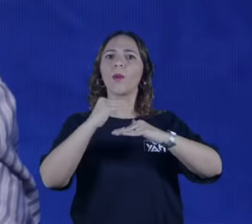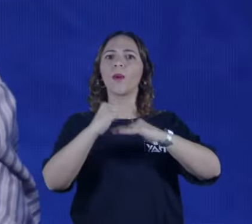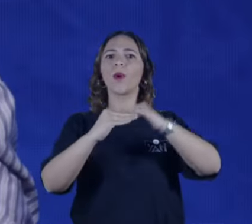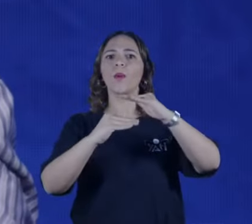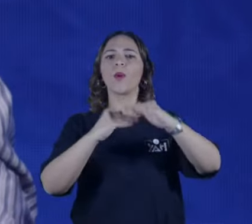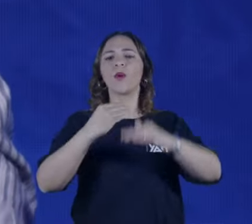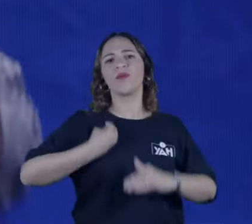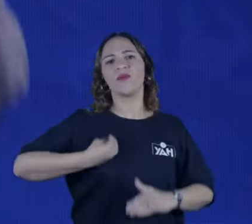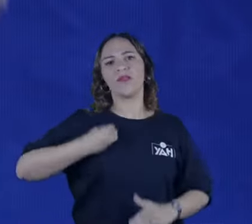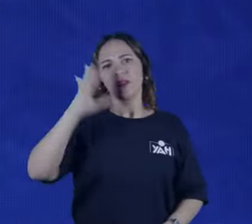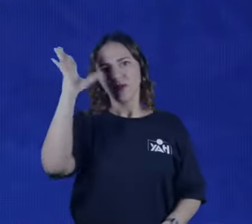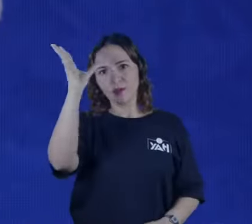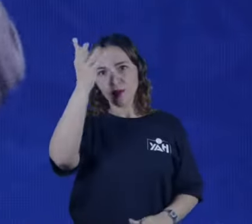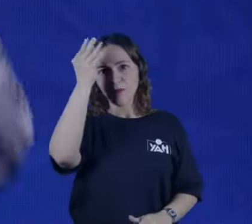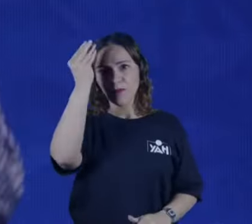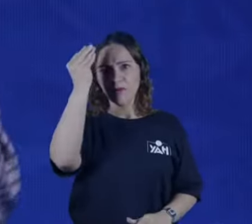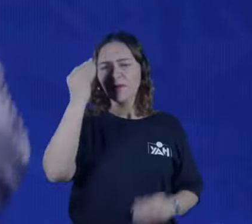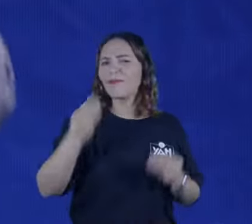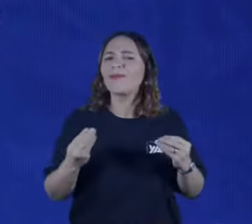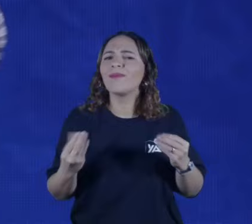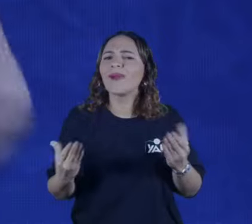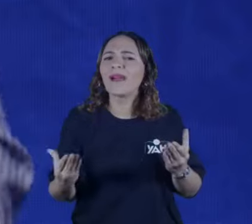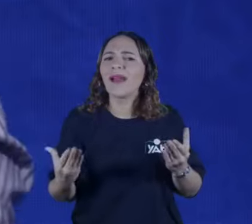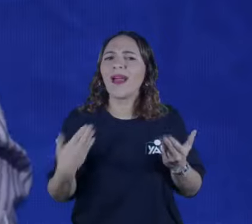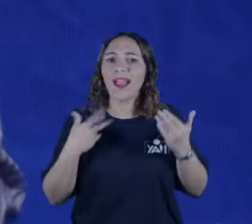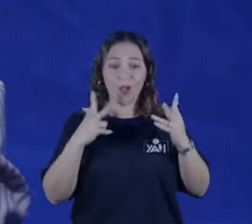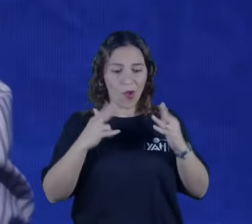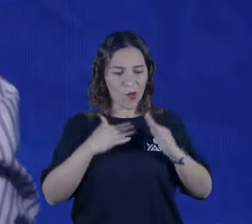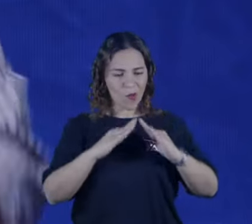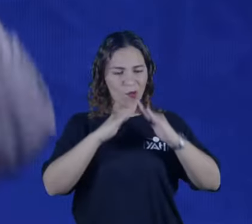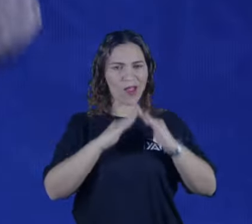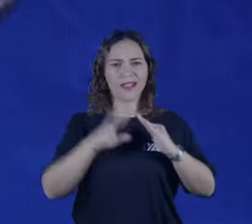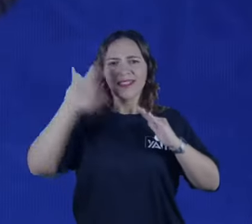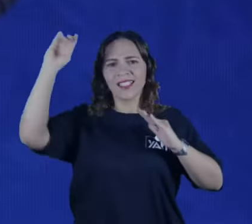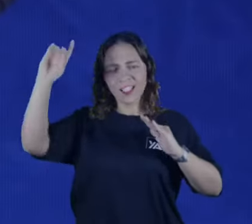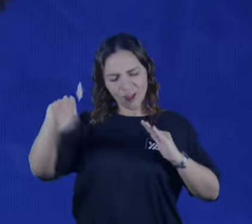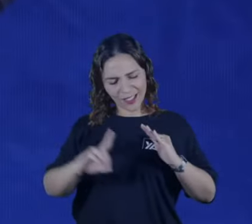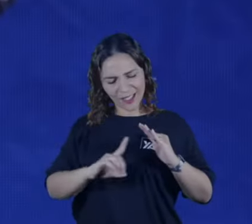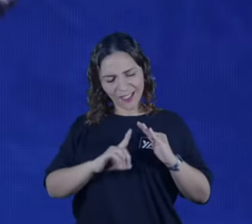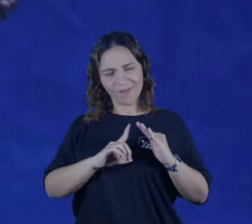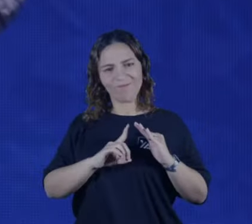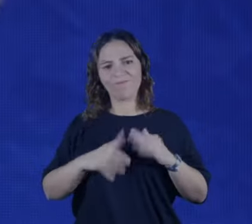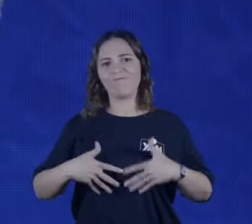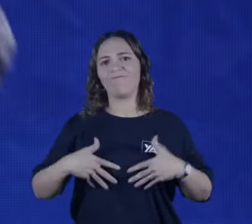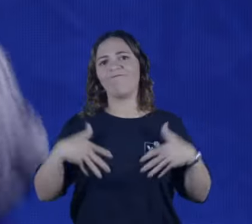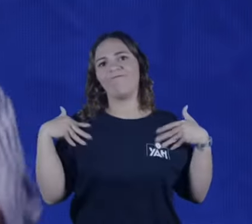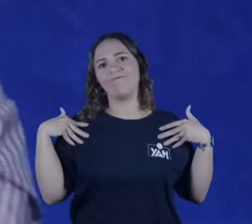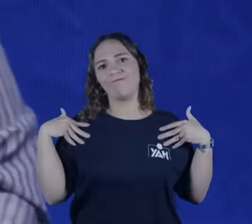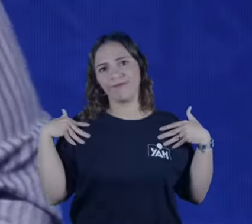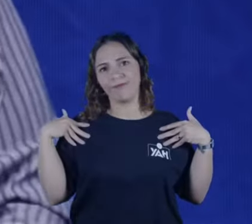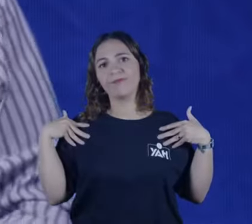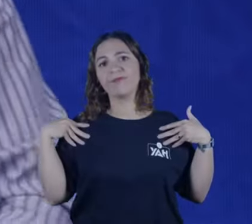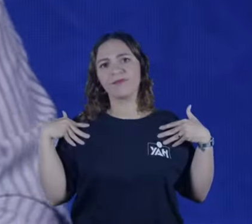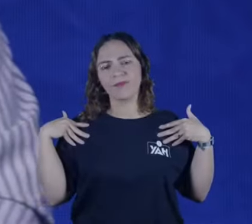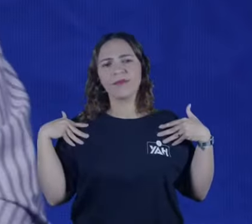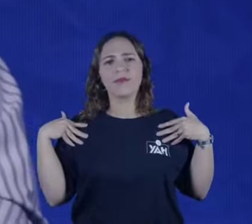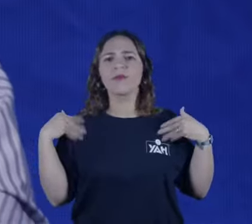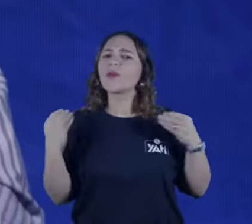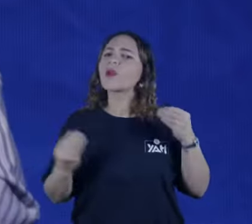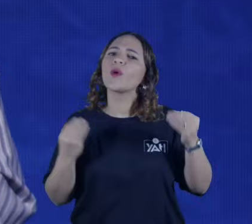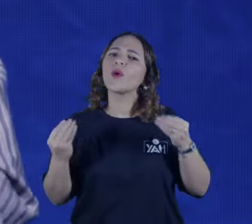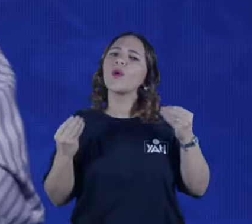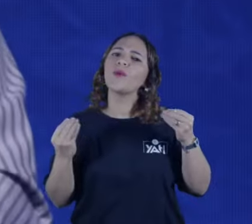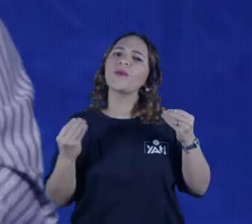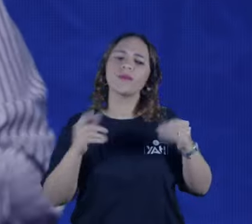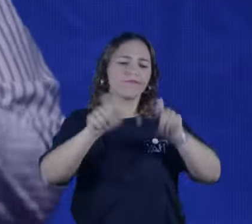espiritualmente, para se tornarem uma casa espiritual para Deus, através da comunhão